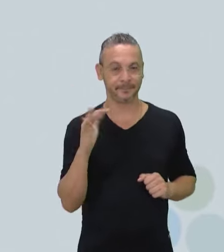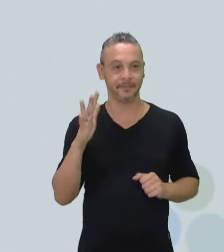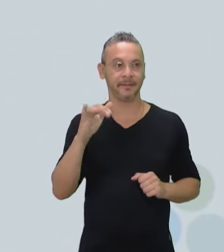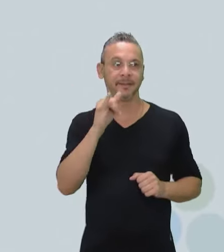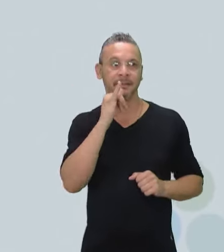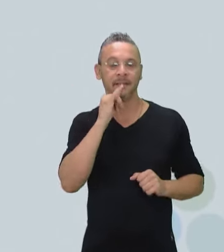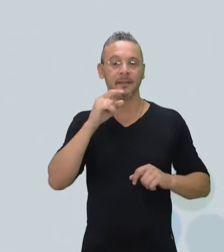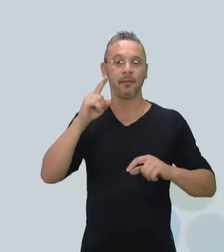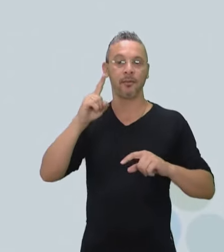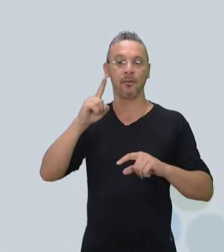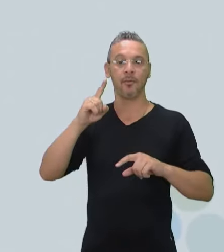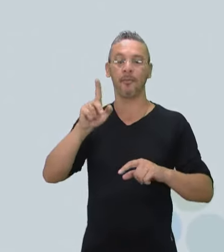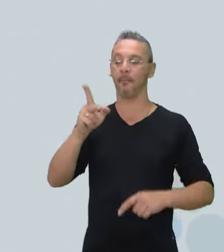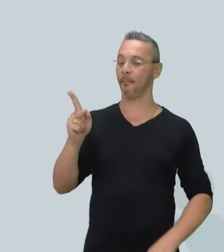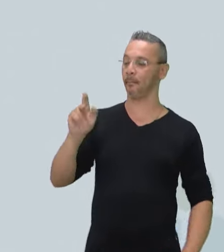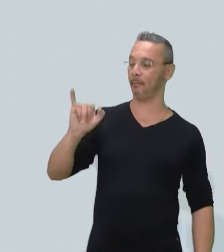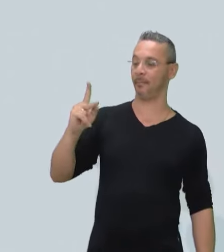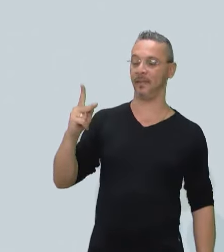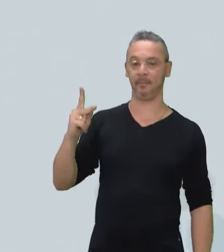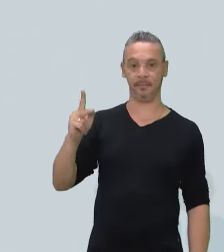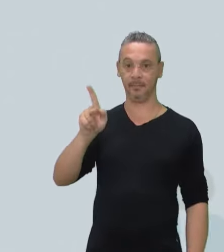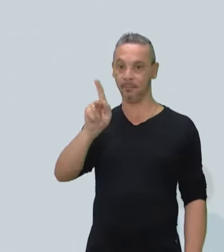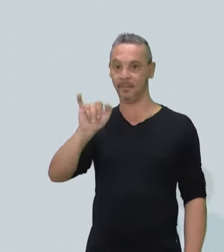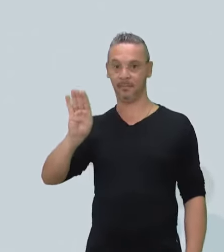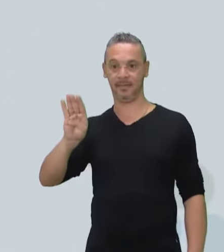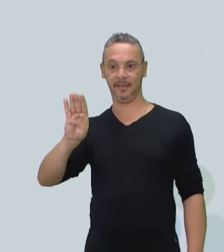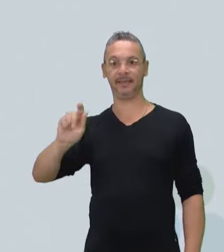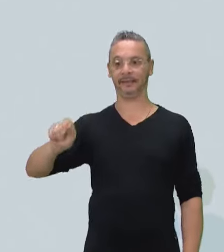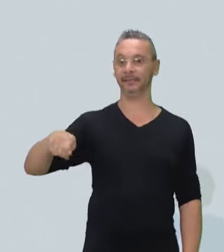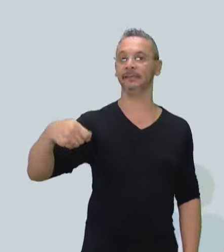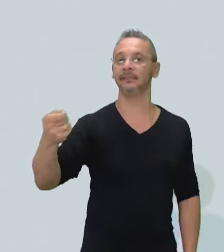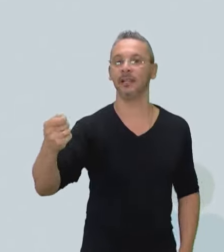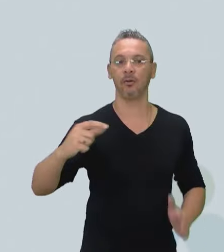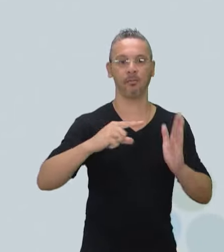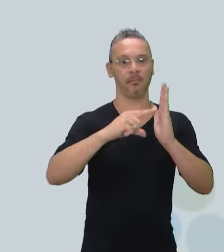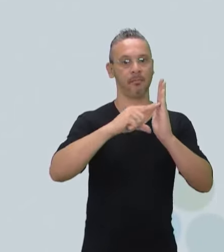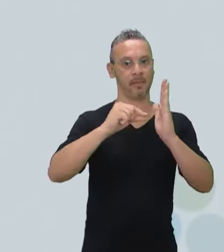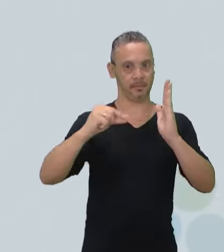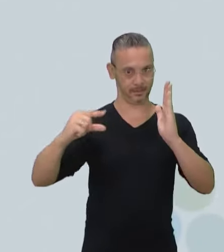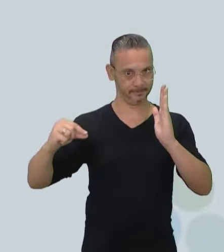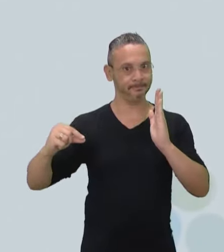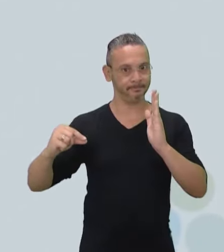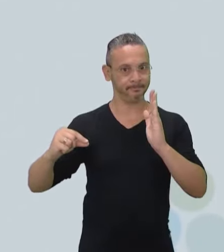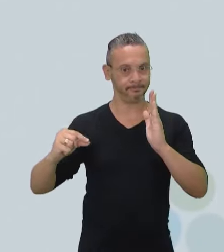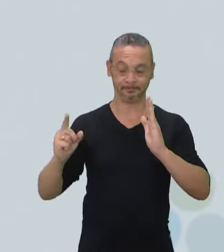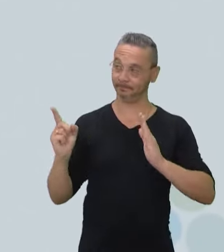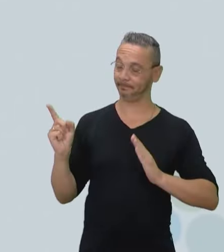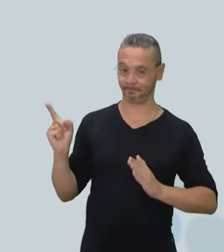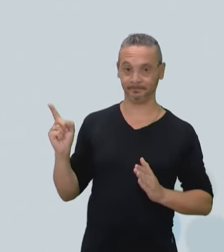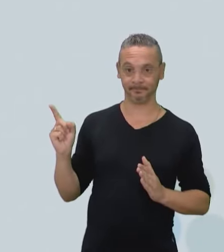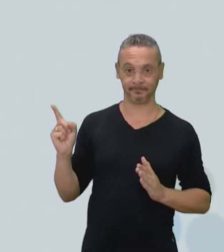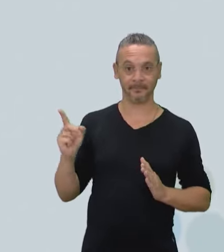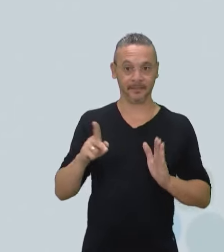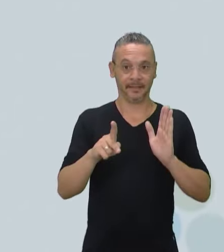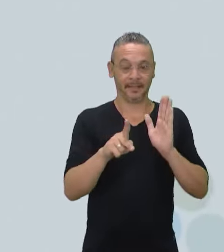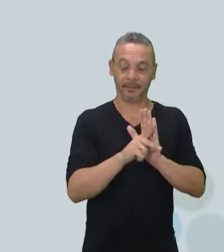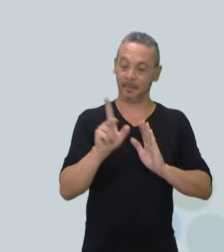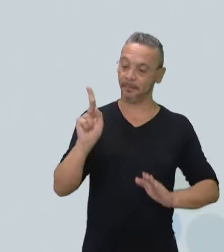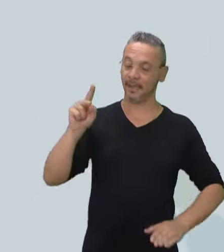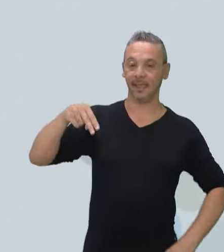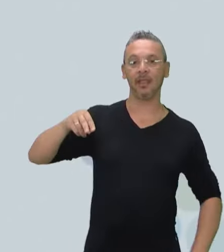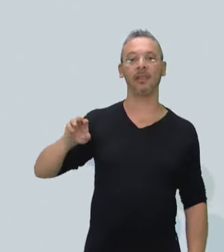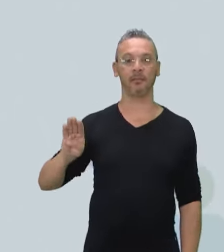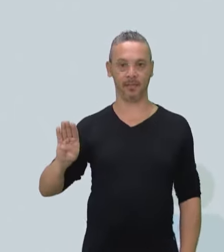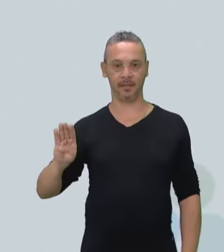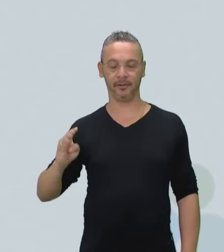relacionado ao produto interno bruto, que é o PIB, uma palavra bem conhecida de vocês, né? e ao Produto Nacional Bruto,